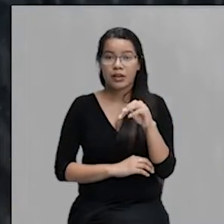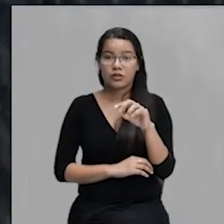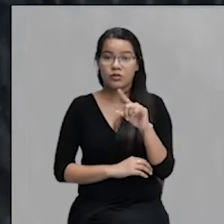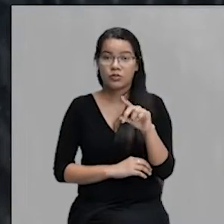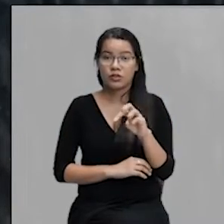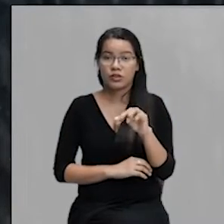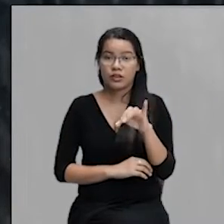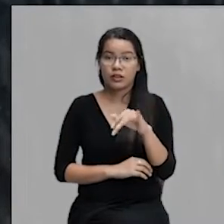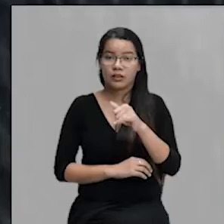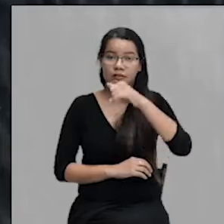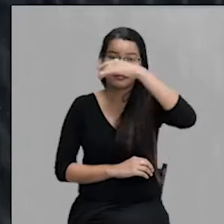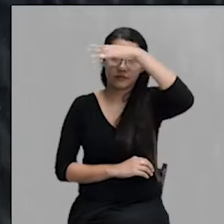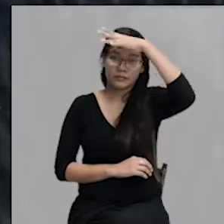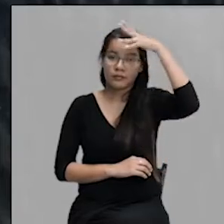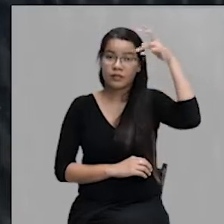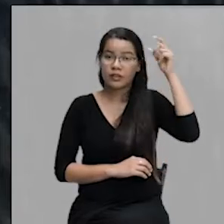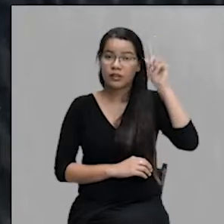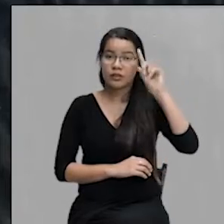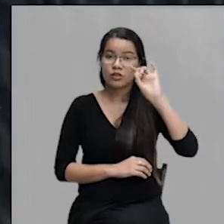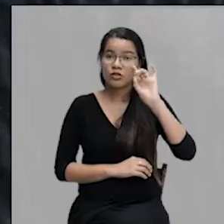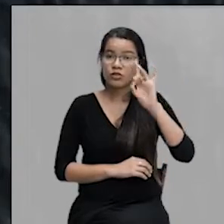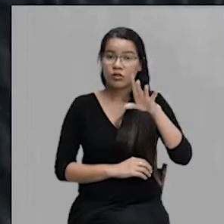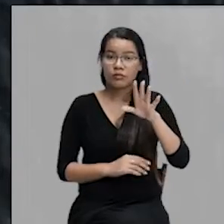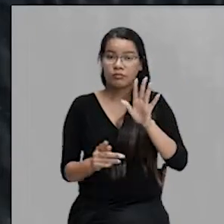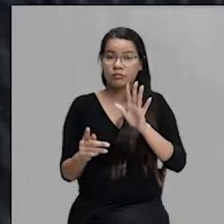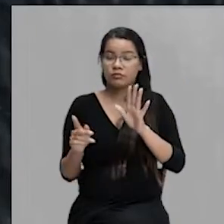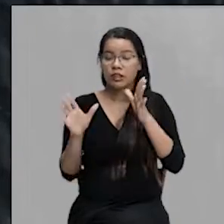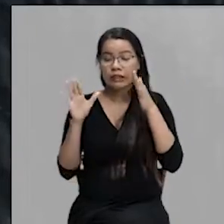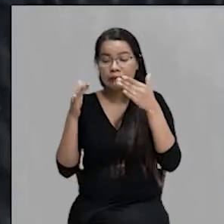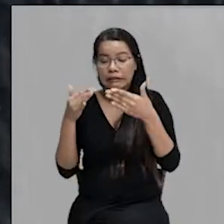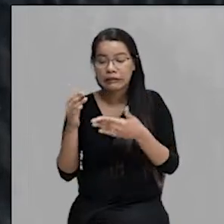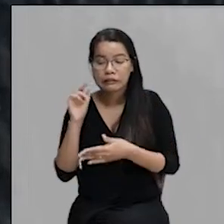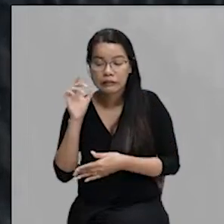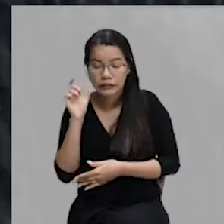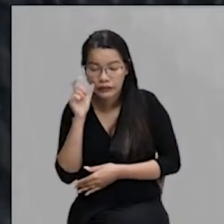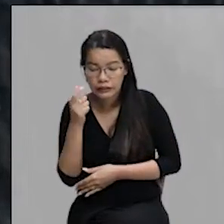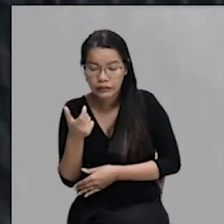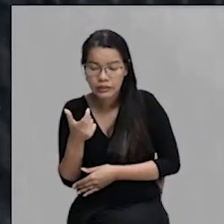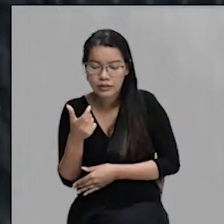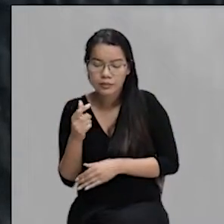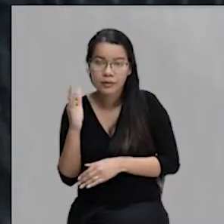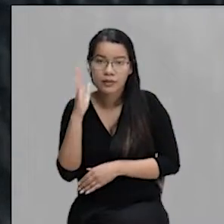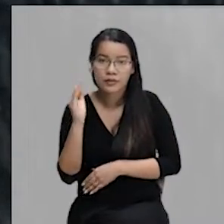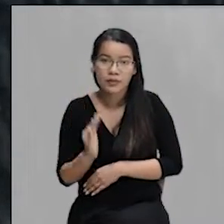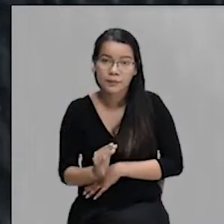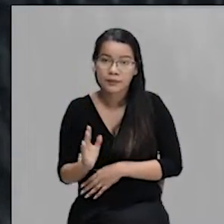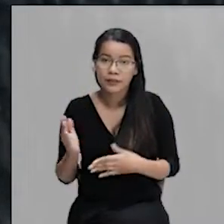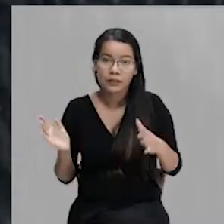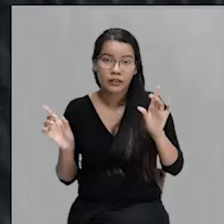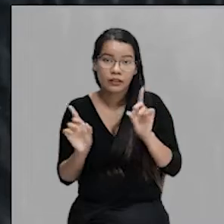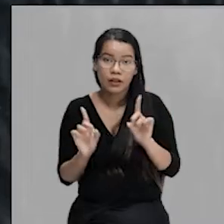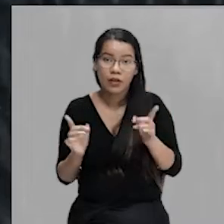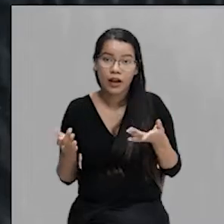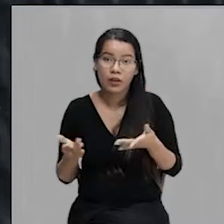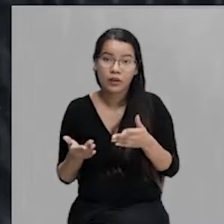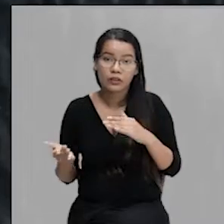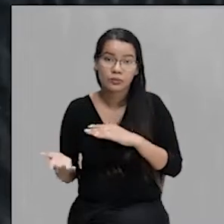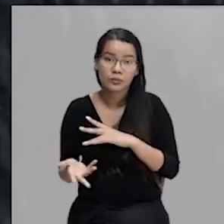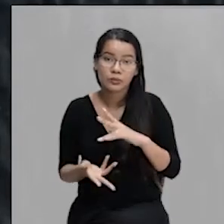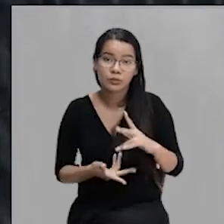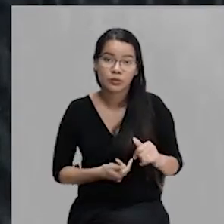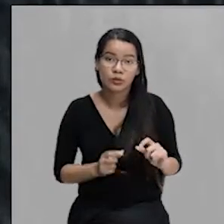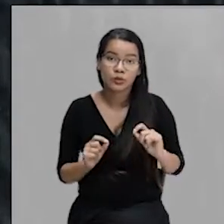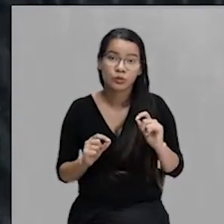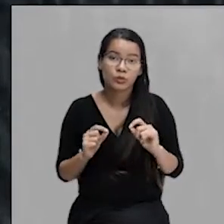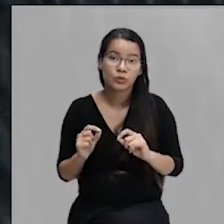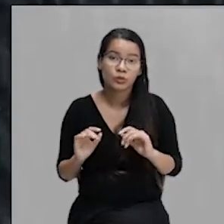Brasil, ela não é mais de interesse só brasileiro, é de interesse mundial. Então as coisas que acontecem